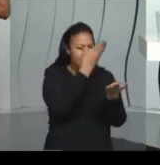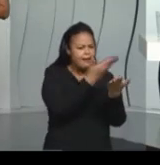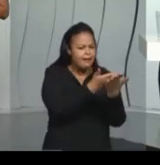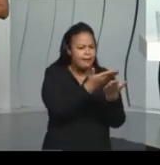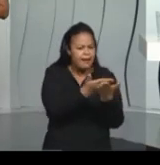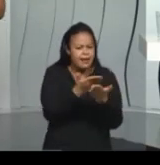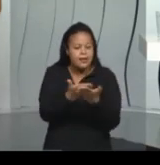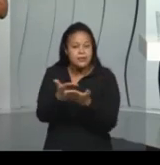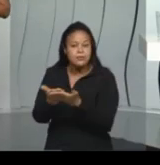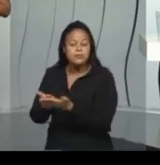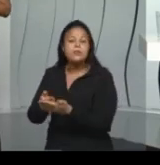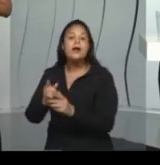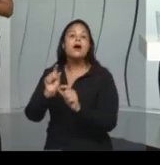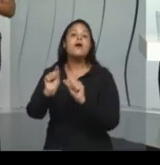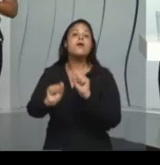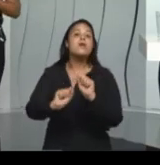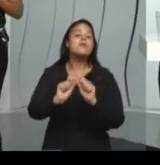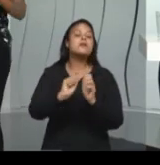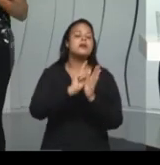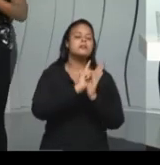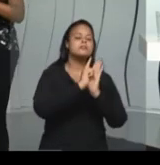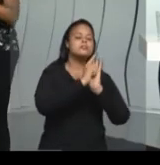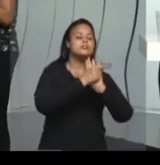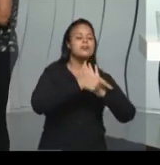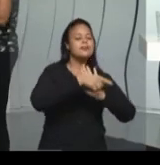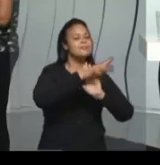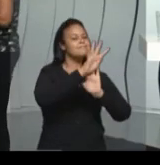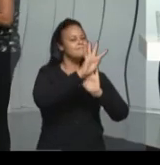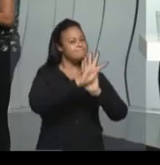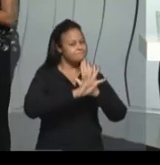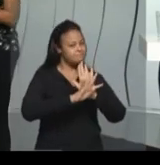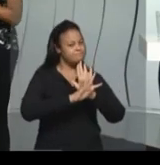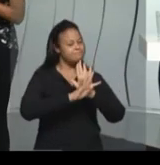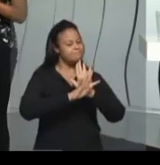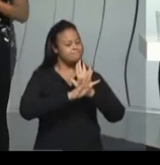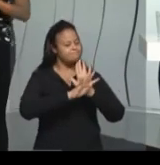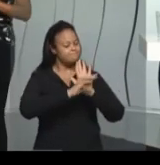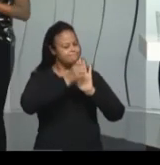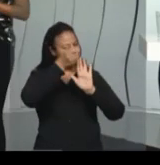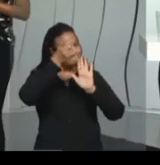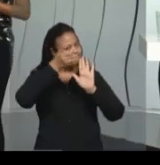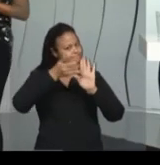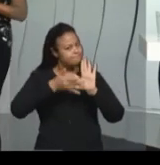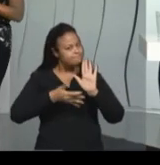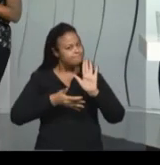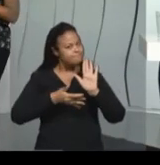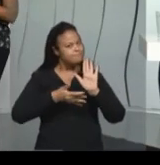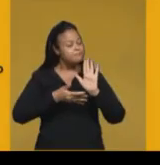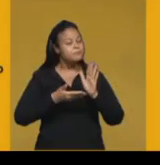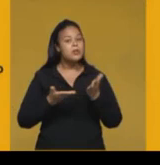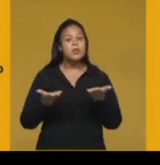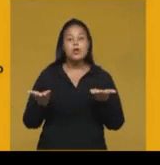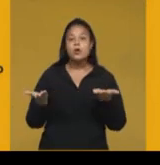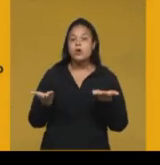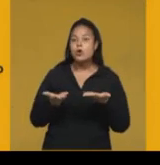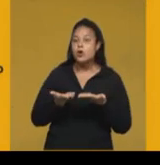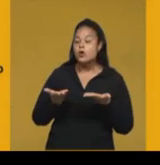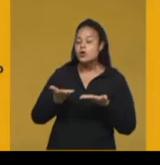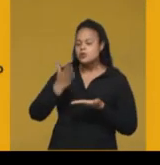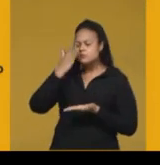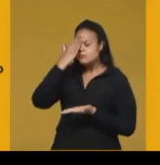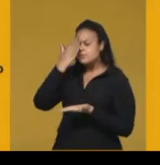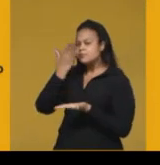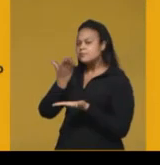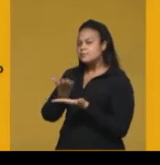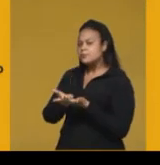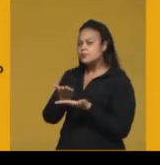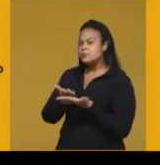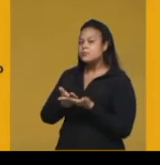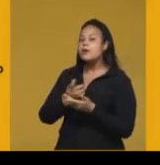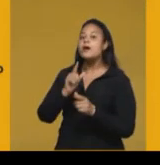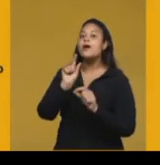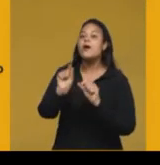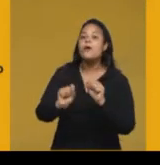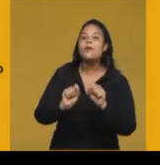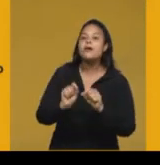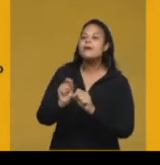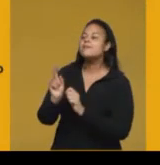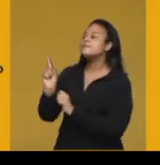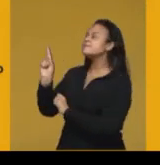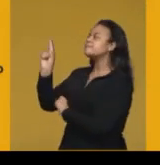gêneros textuais que eu vou falar agora. Por exemplo, hoje nós vamos tratar sobre o relato